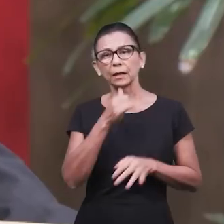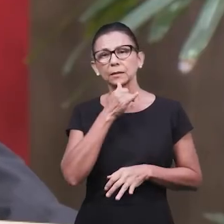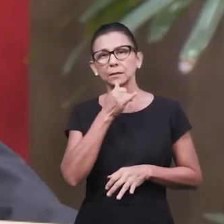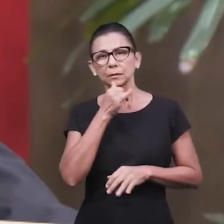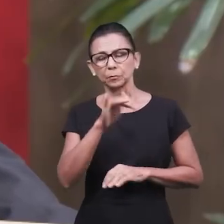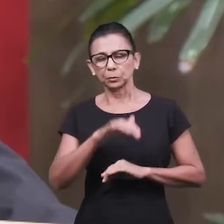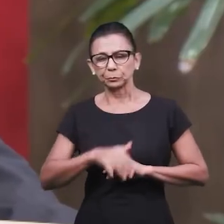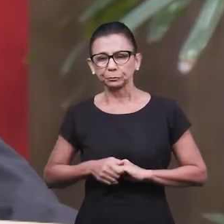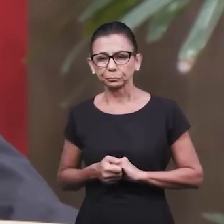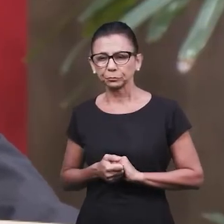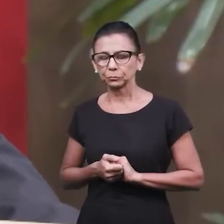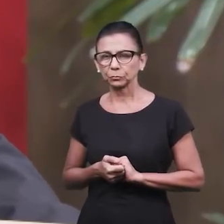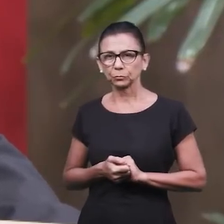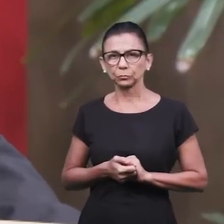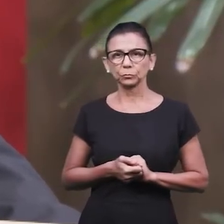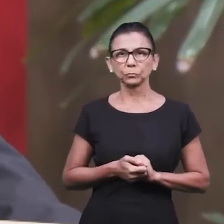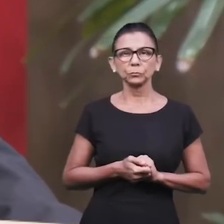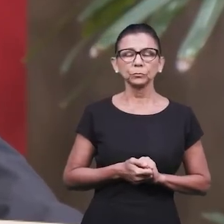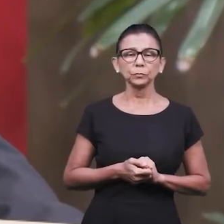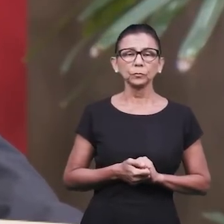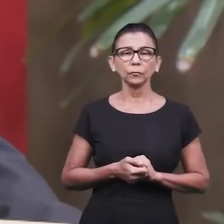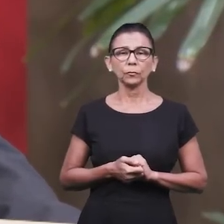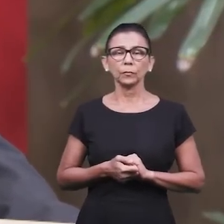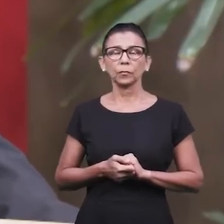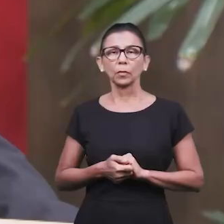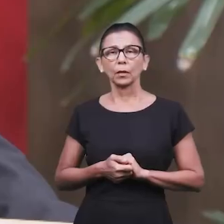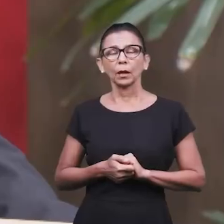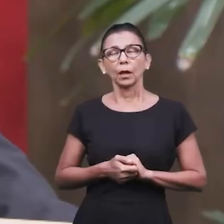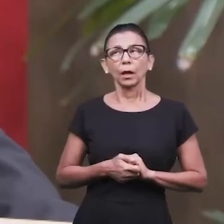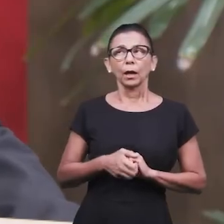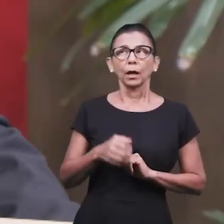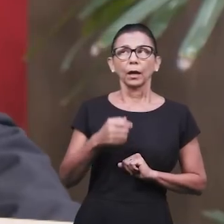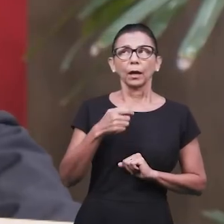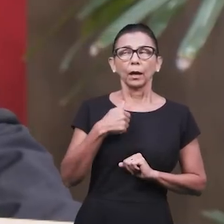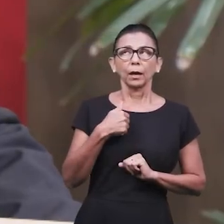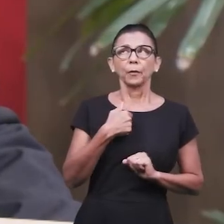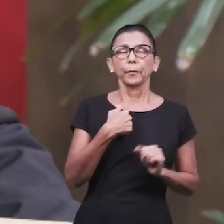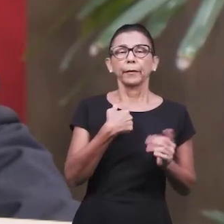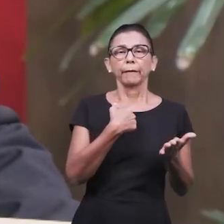Por exemplo, ele diz assim: procurando eu escrever-vos